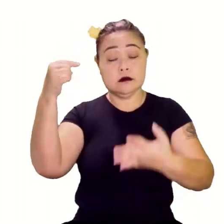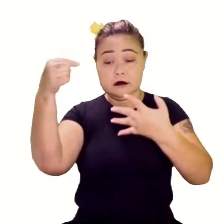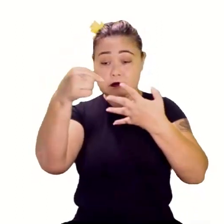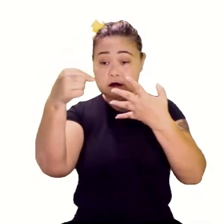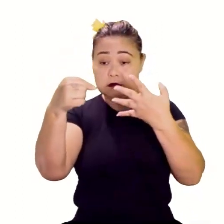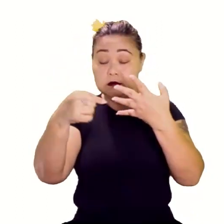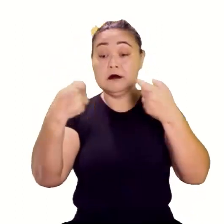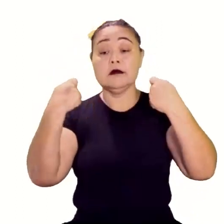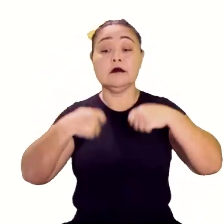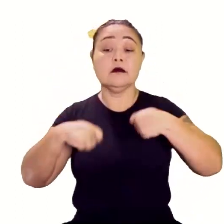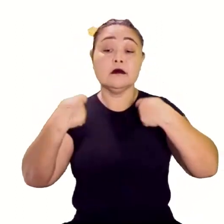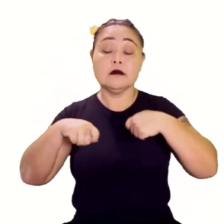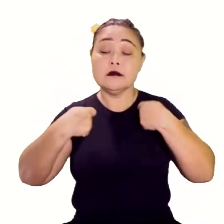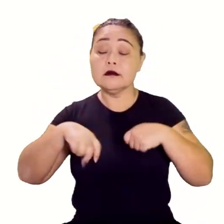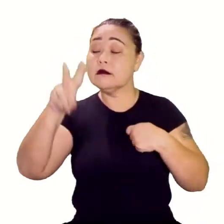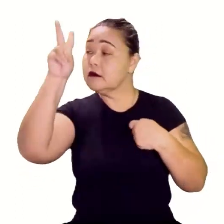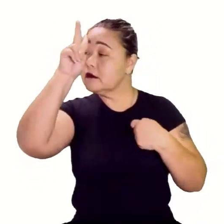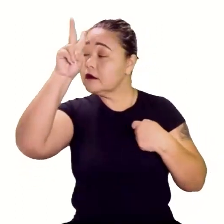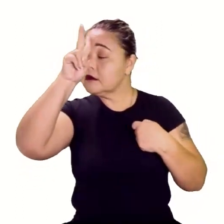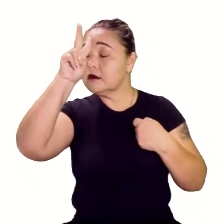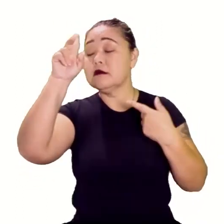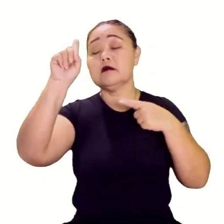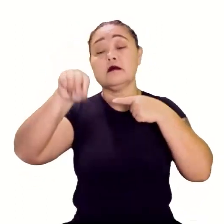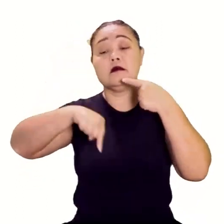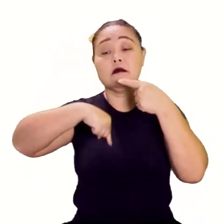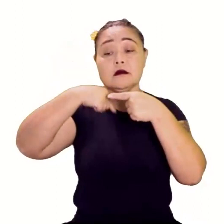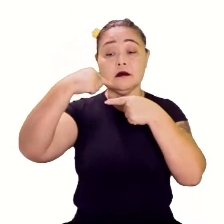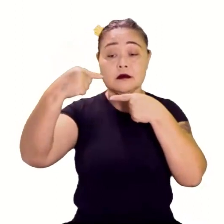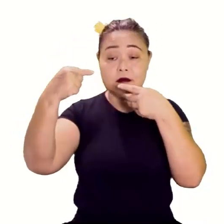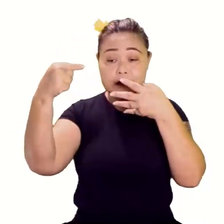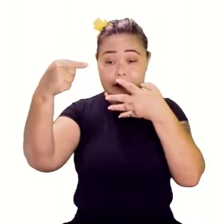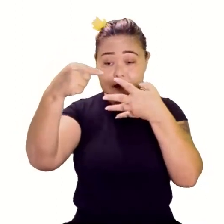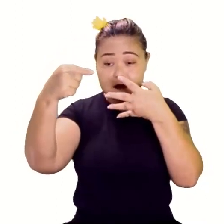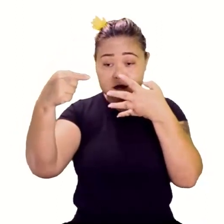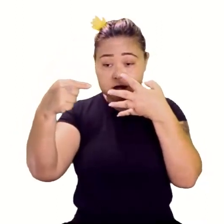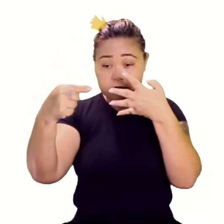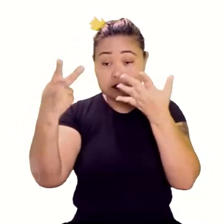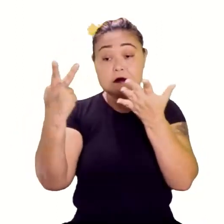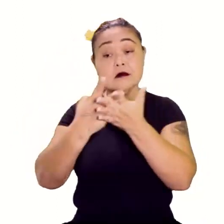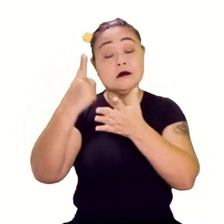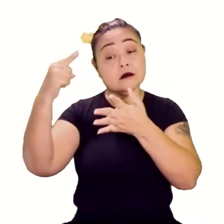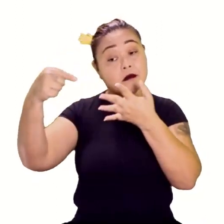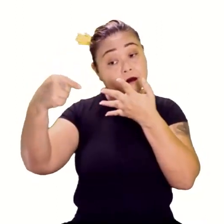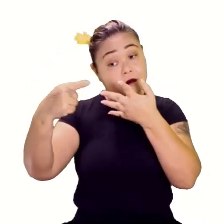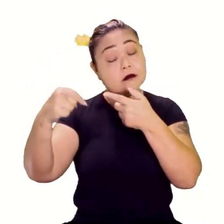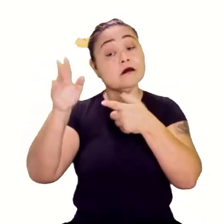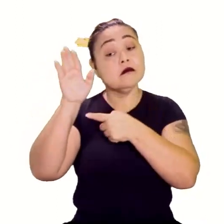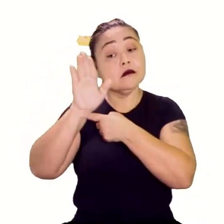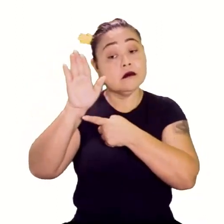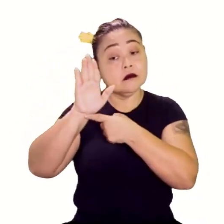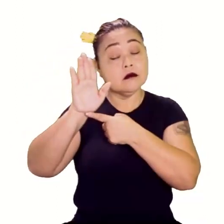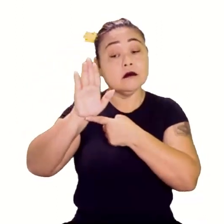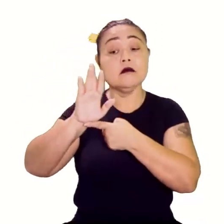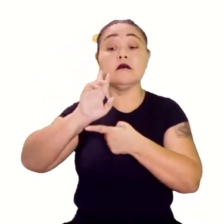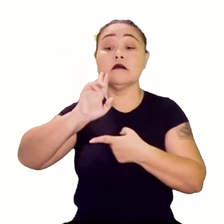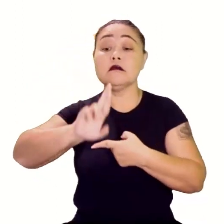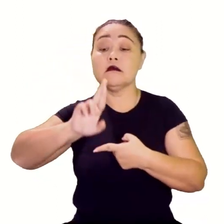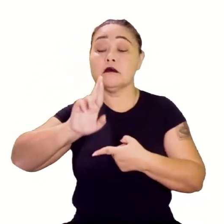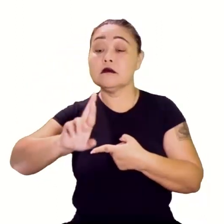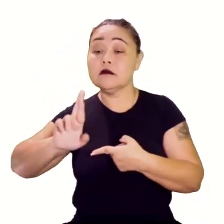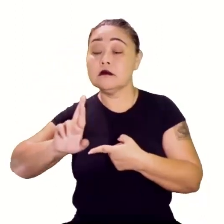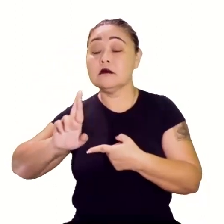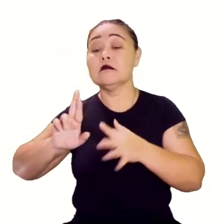gente, precisamos lembrar aí daquelas consequências, daquelas propriedades, que isso aí vai te ajudar bastante na